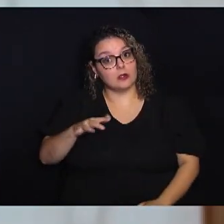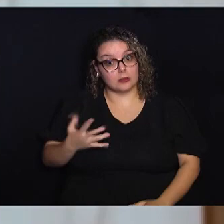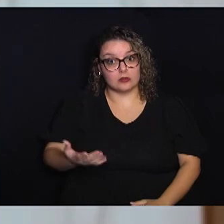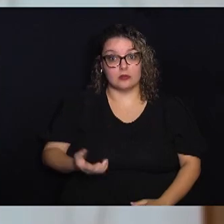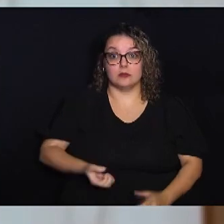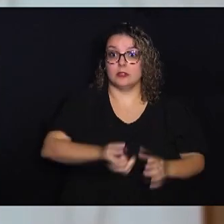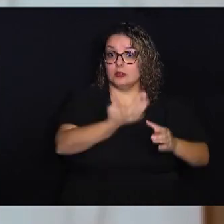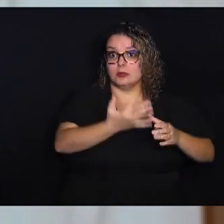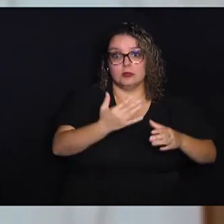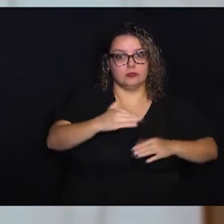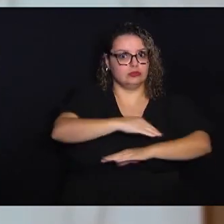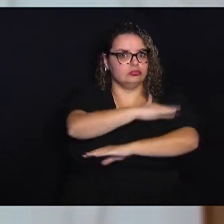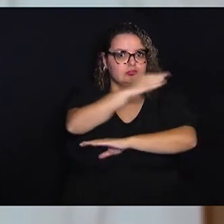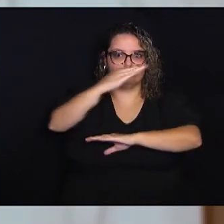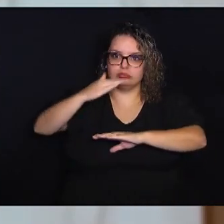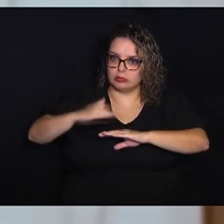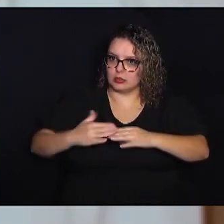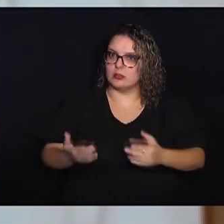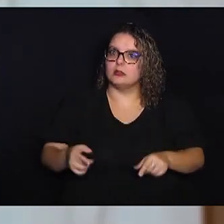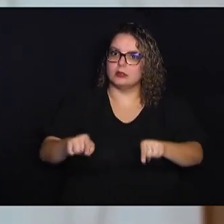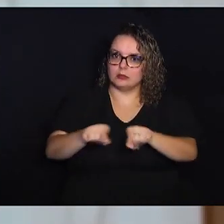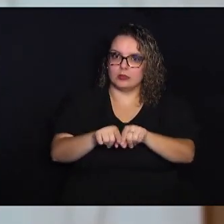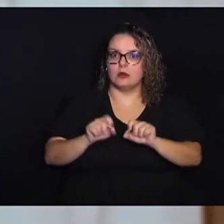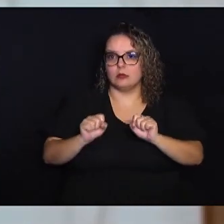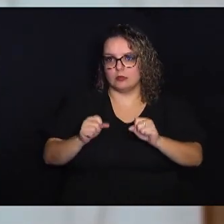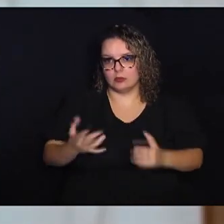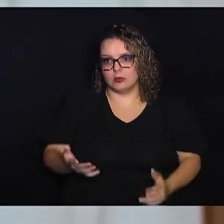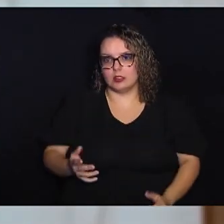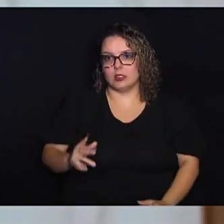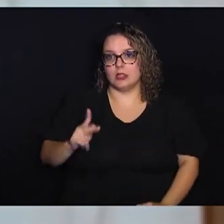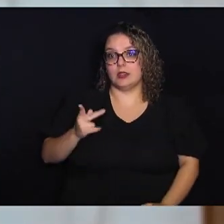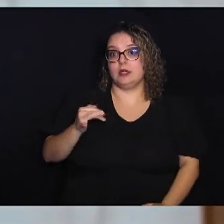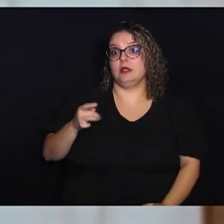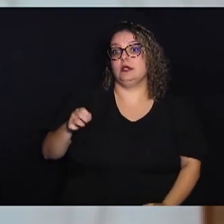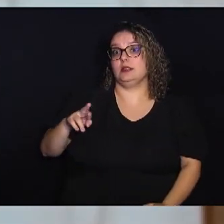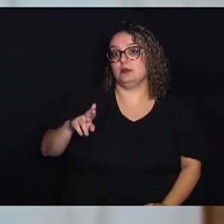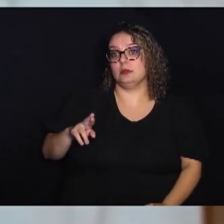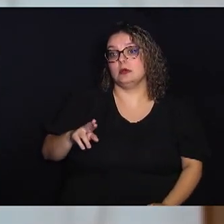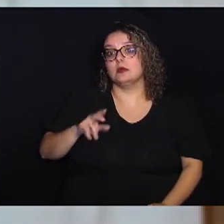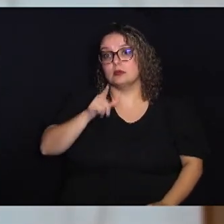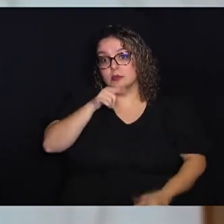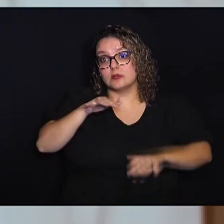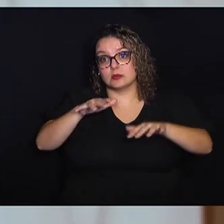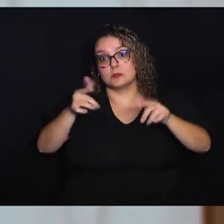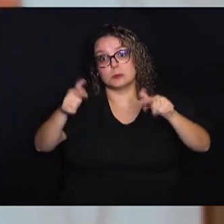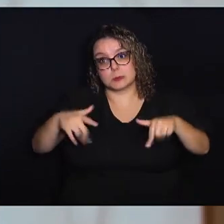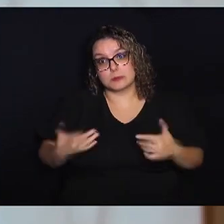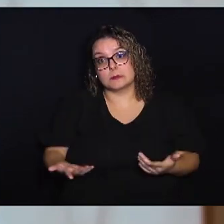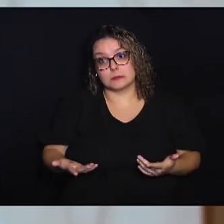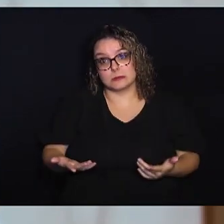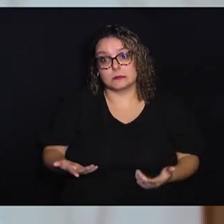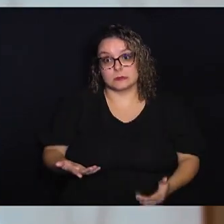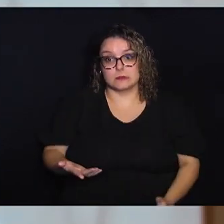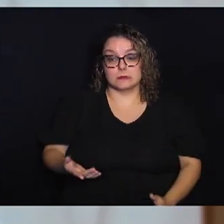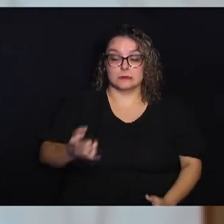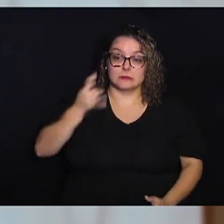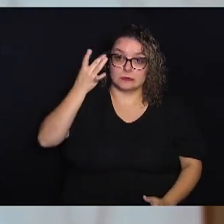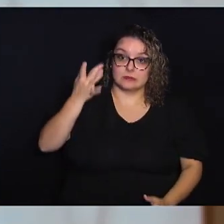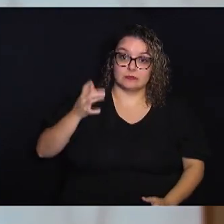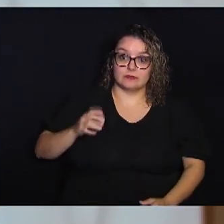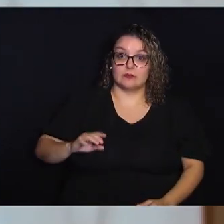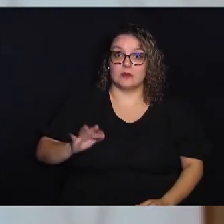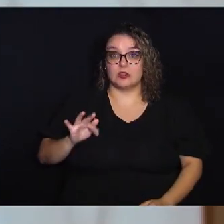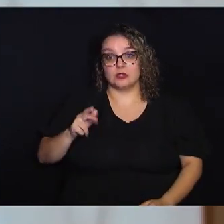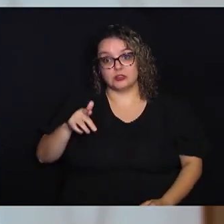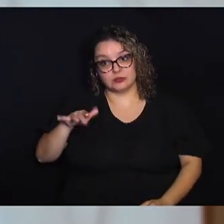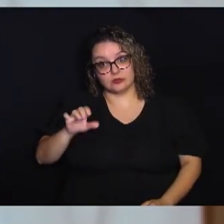aquilo ligado o dia inteiro também pode levar a uma hiperumidificação do espaço, né, e aí facilitar a proliferação de